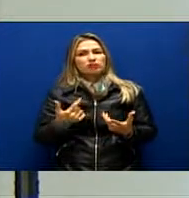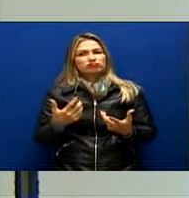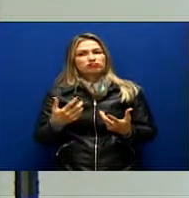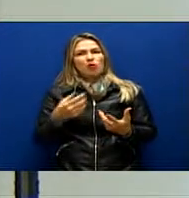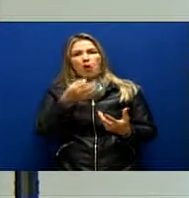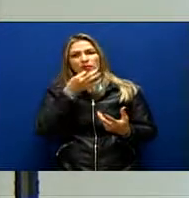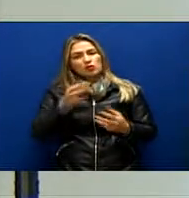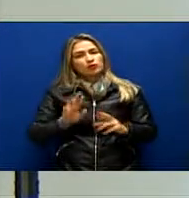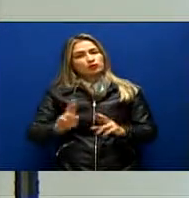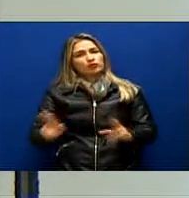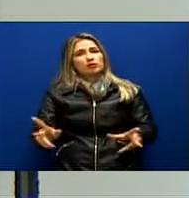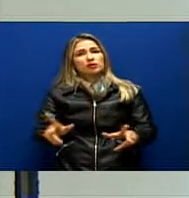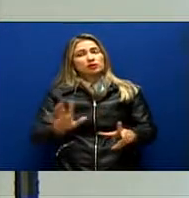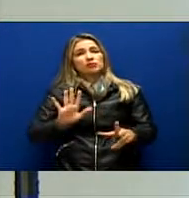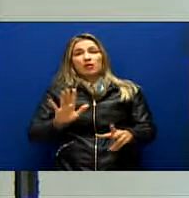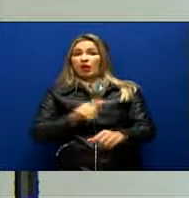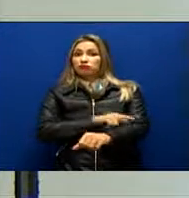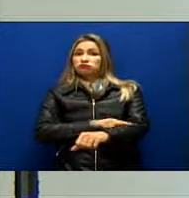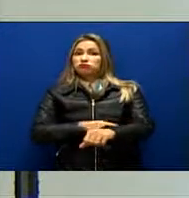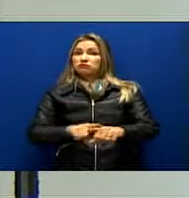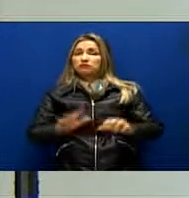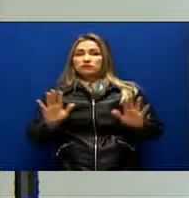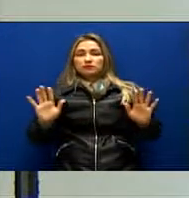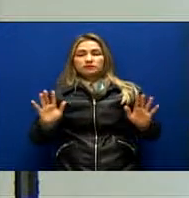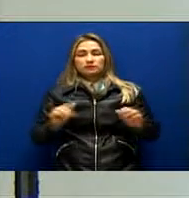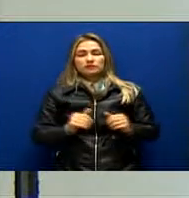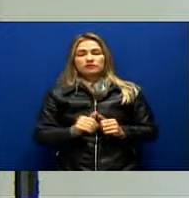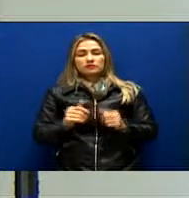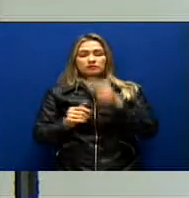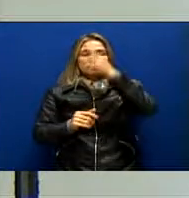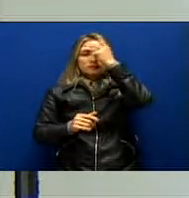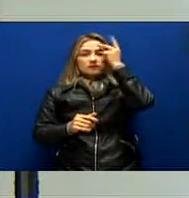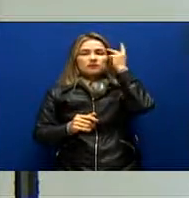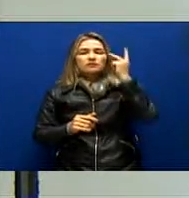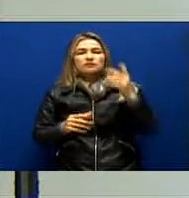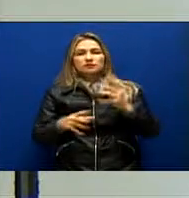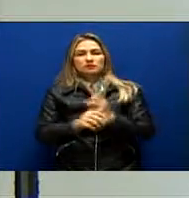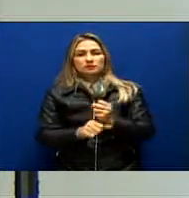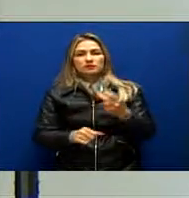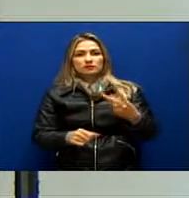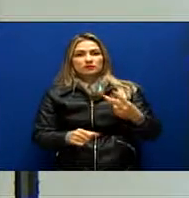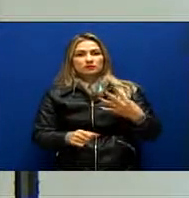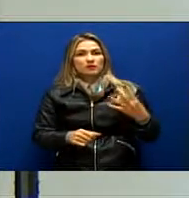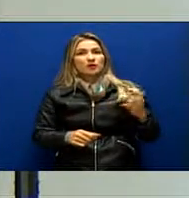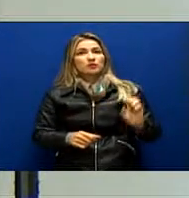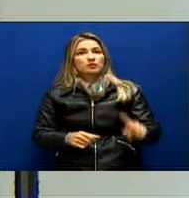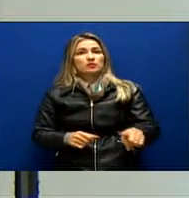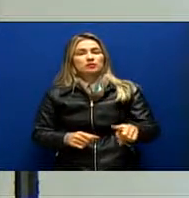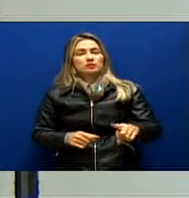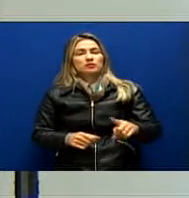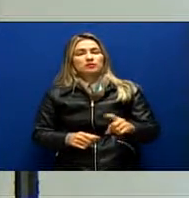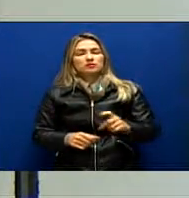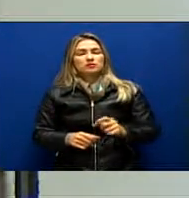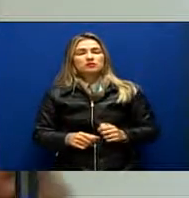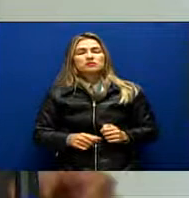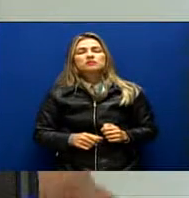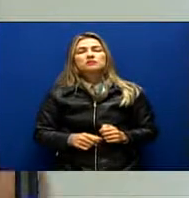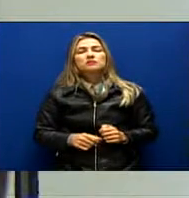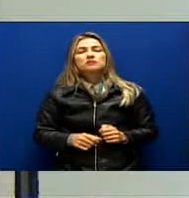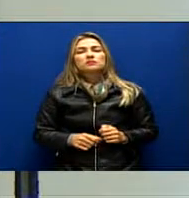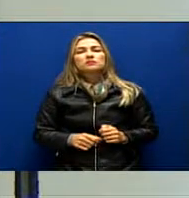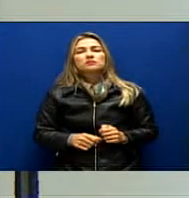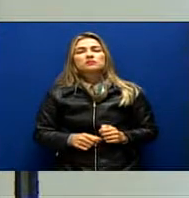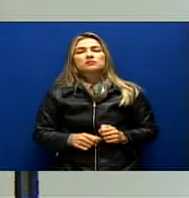dessa cidade, que nos 24 anos, inclusive o pessoal que está aqui defendendo a causa gay,